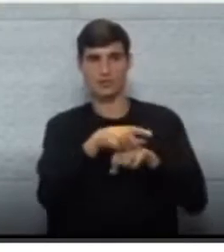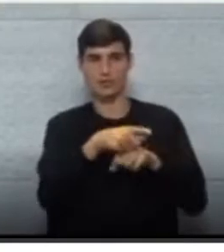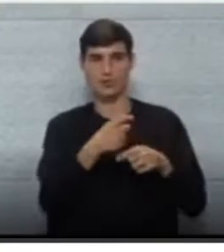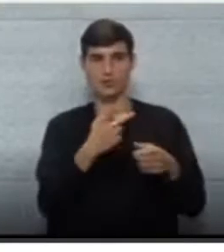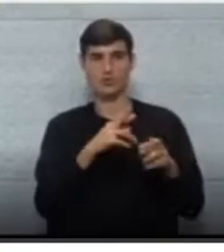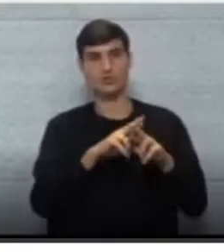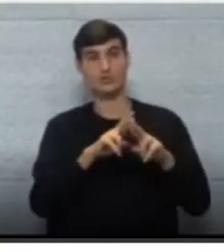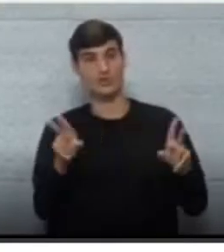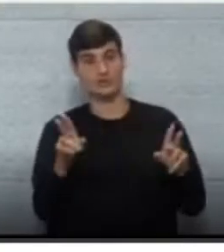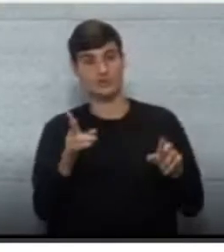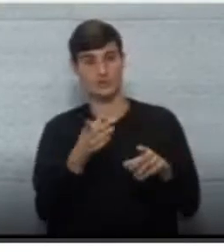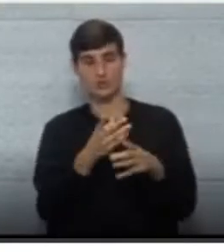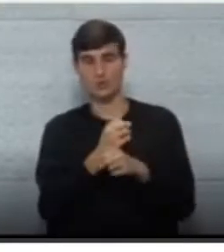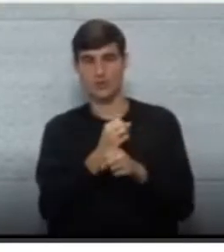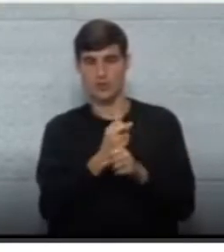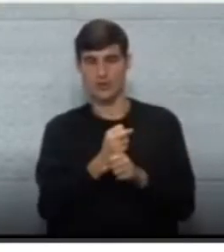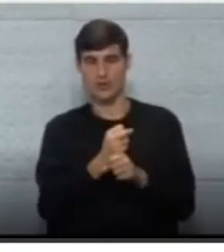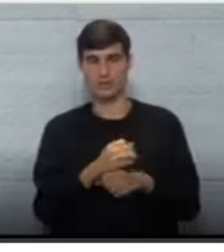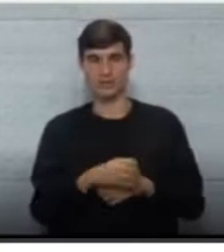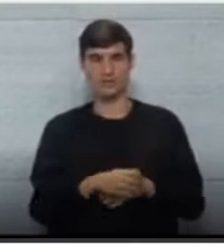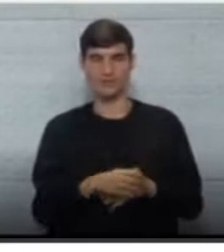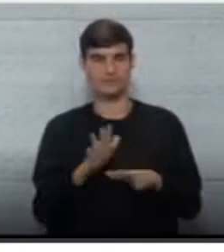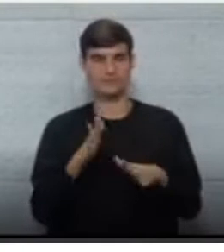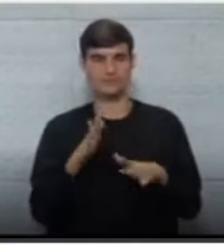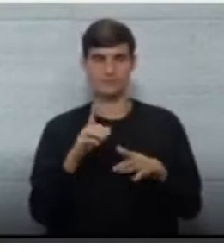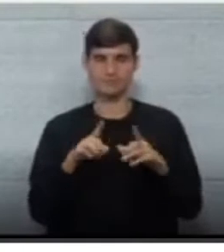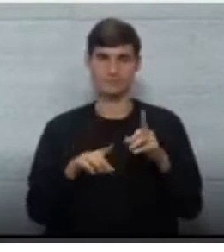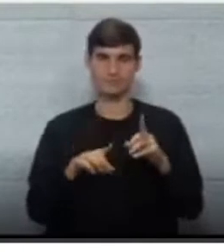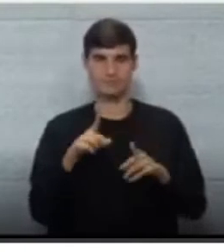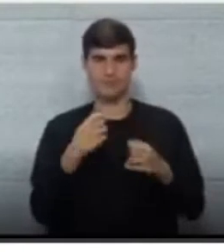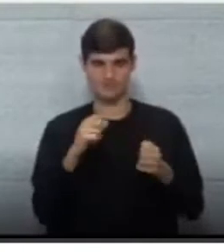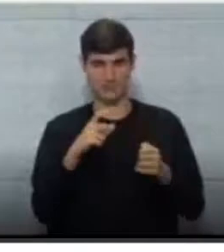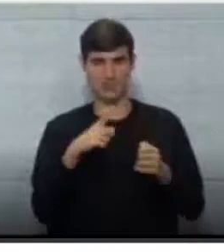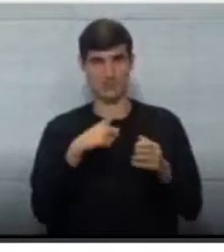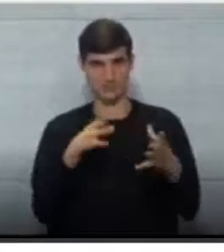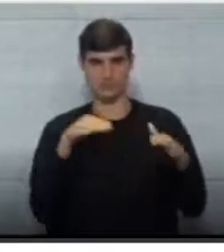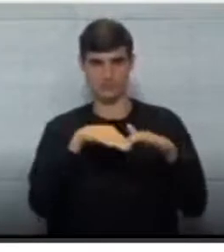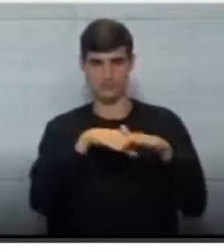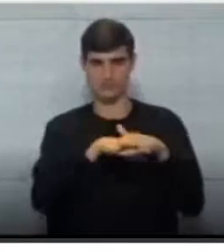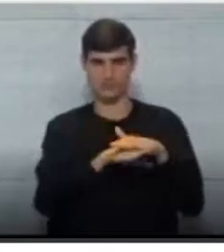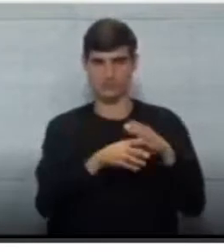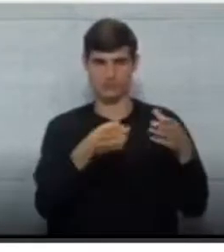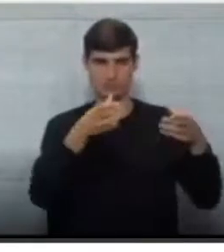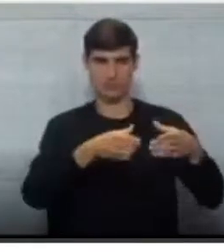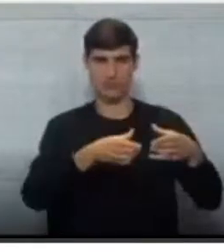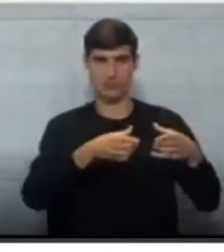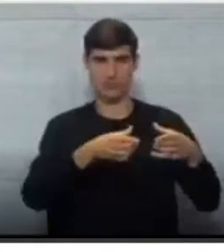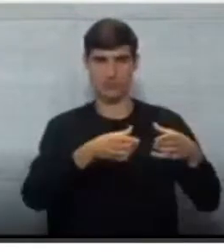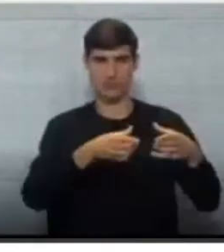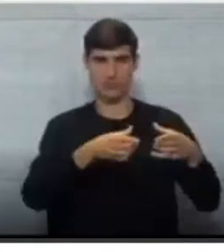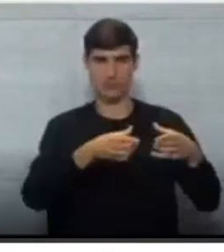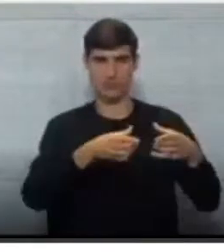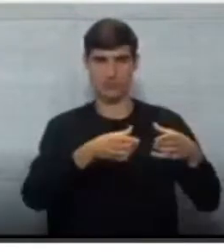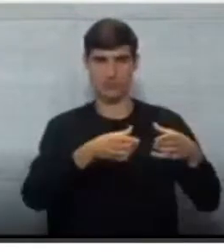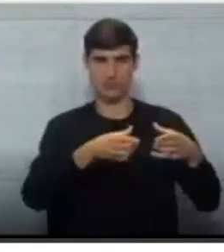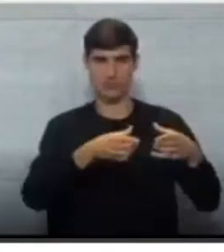contagem depois. Isso vai durar, nós vamos ter que incubar isso por 48 horas